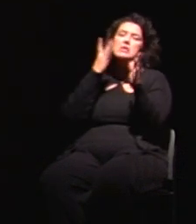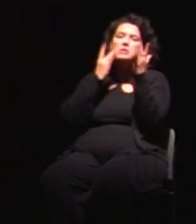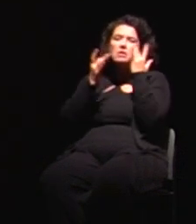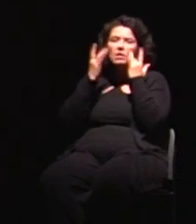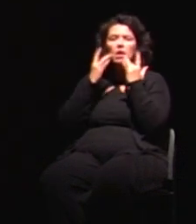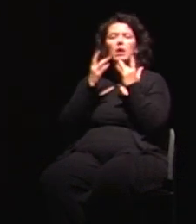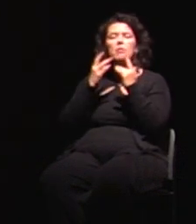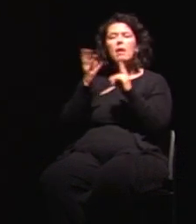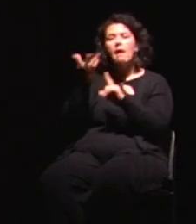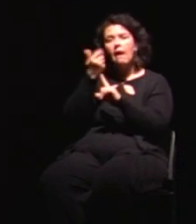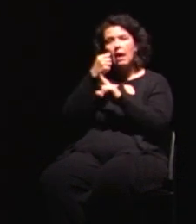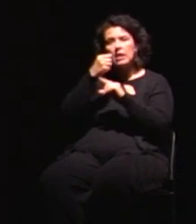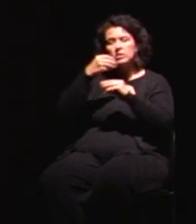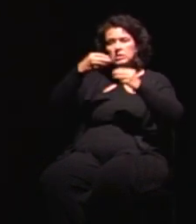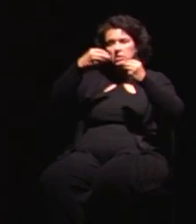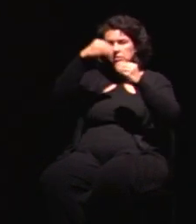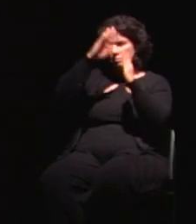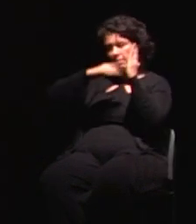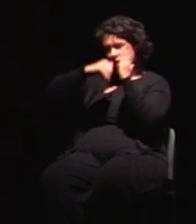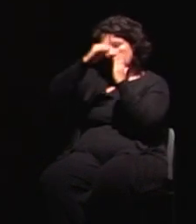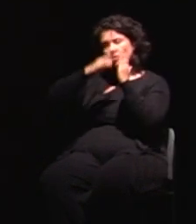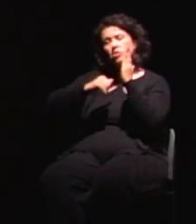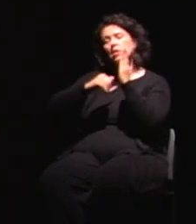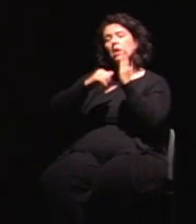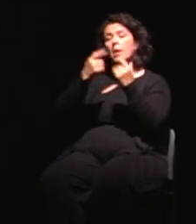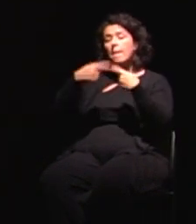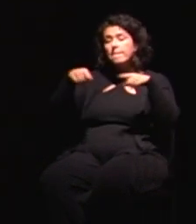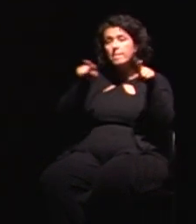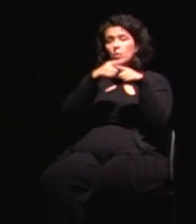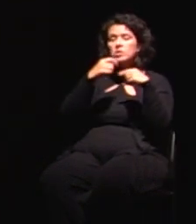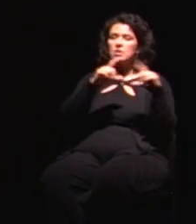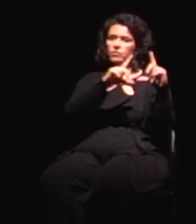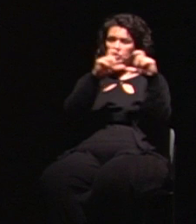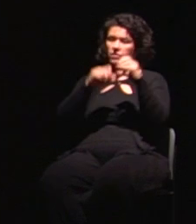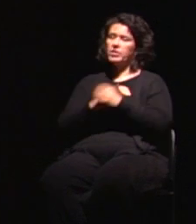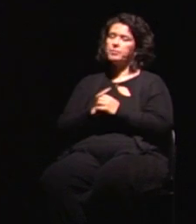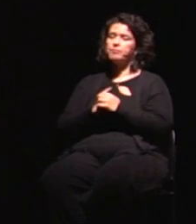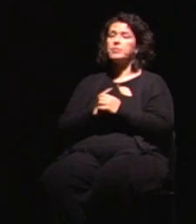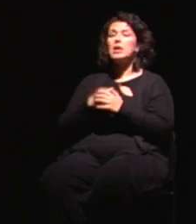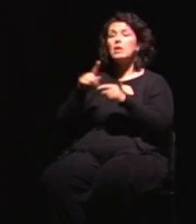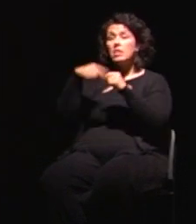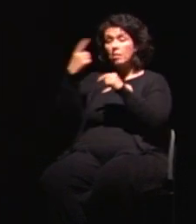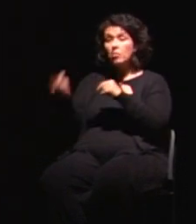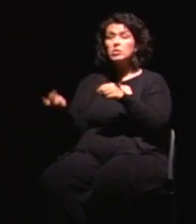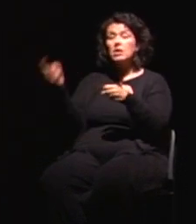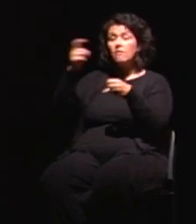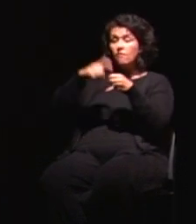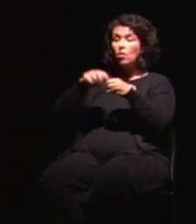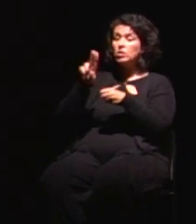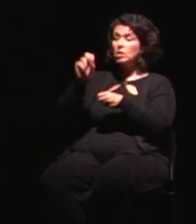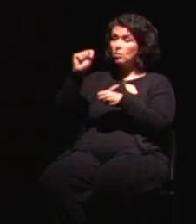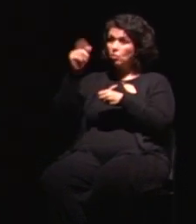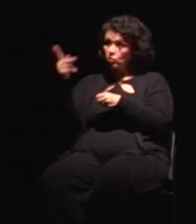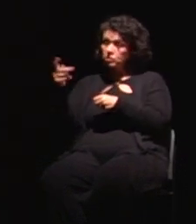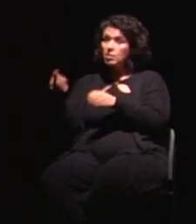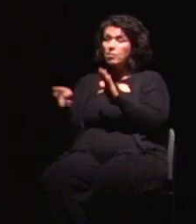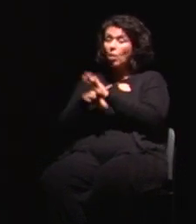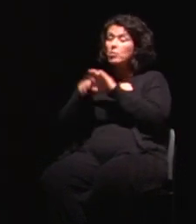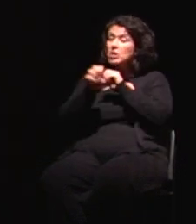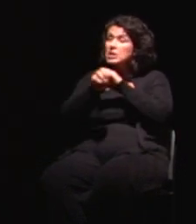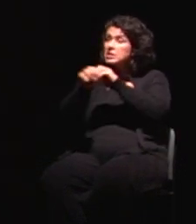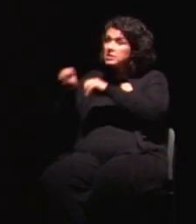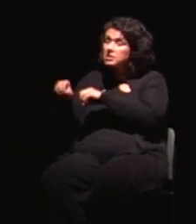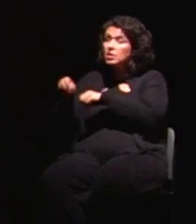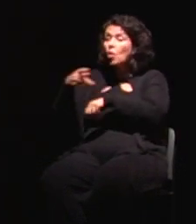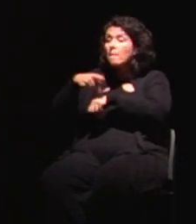Em 86, ela volta à USP para se dedicar à pesquisa e ao ensino na graduação e na pós em ciências de comunicação. E foi ela que,